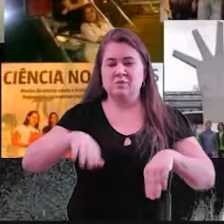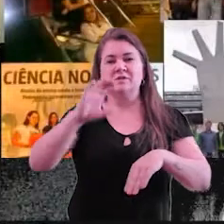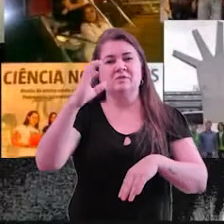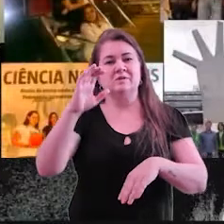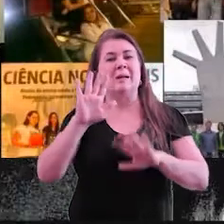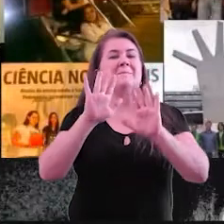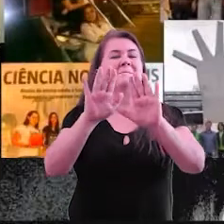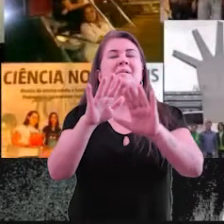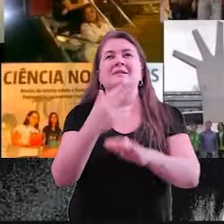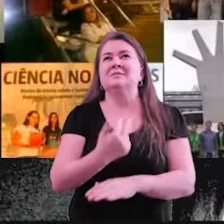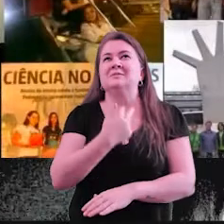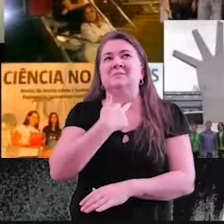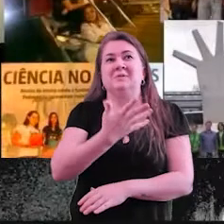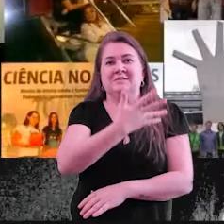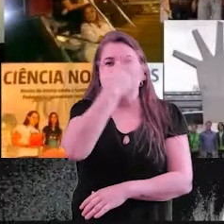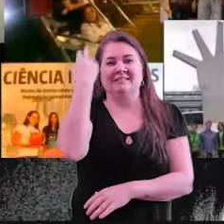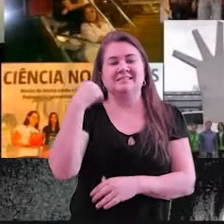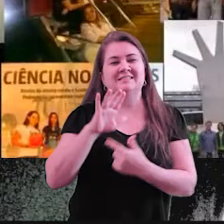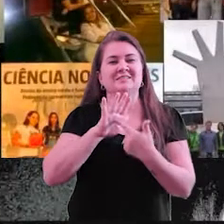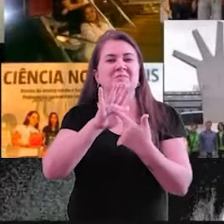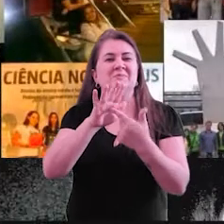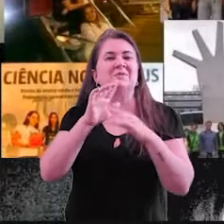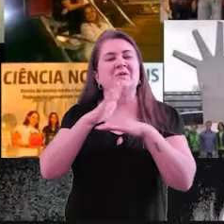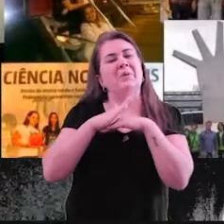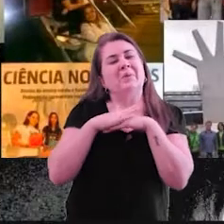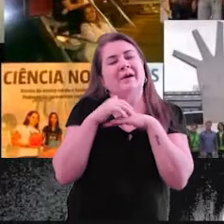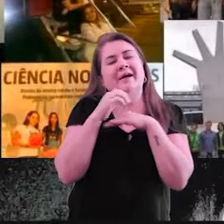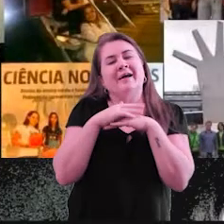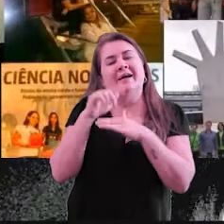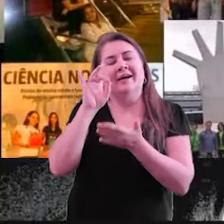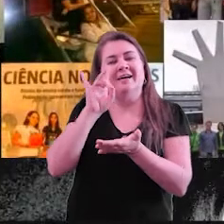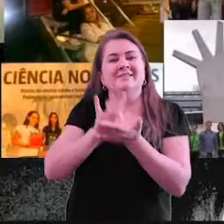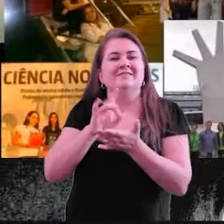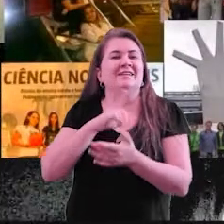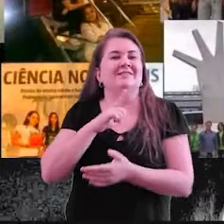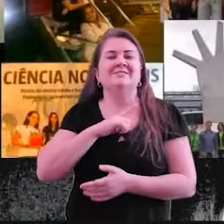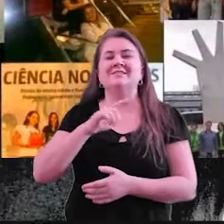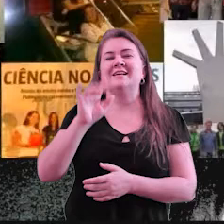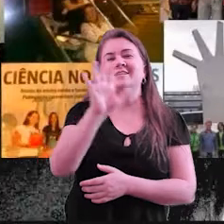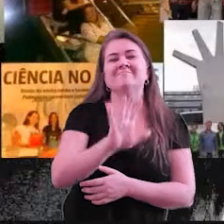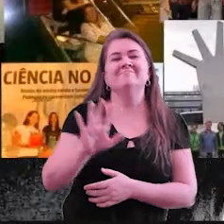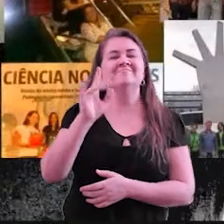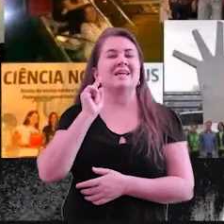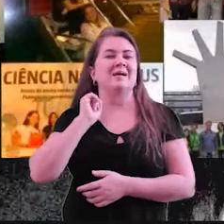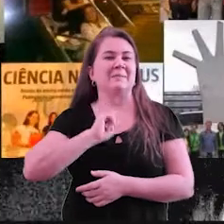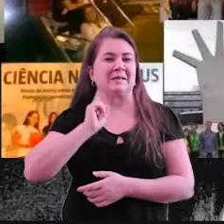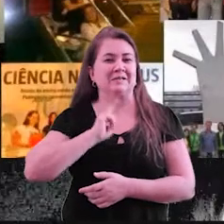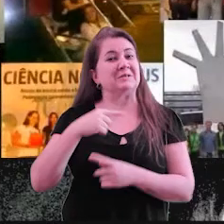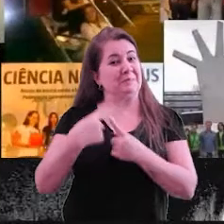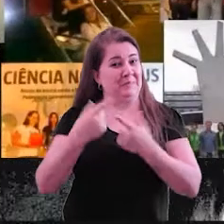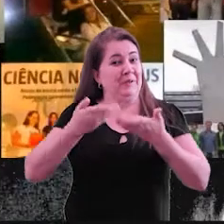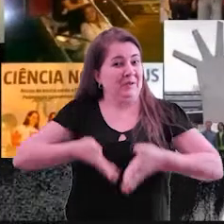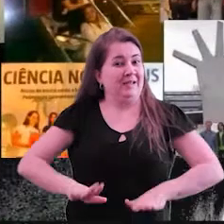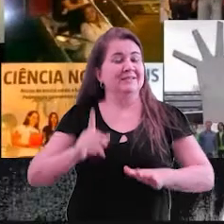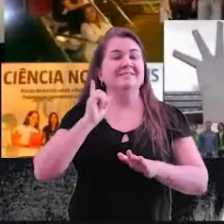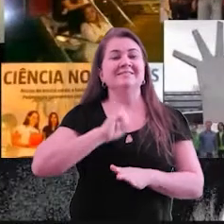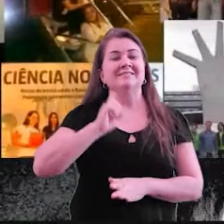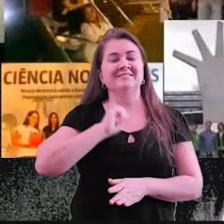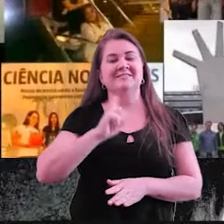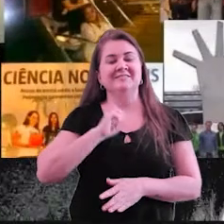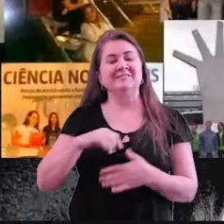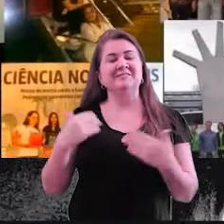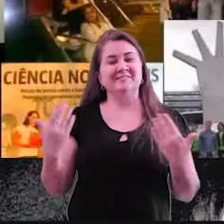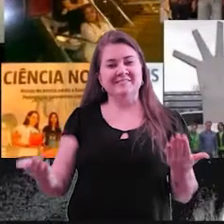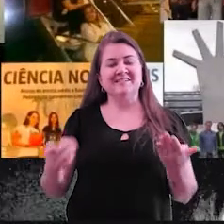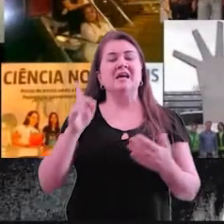por Minas Gerais, porque sou mineira, e foi em Minas e na UFMG que eu comecei toda a minha trajetória